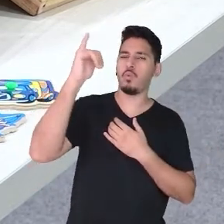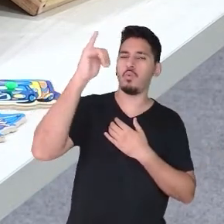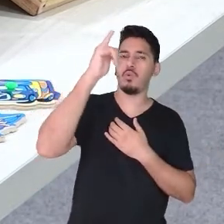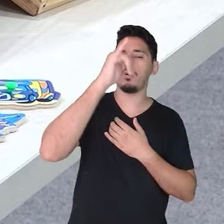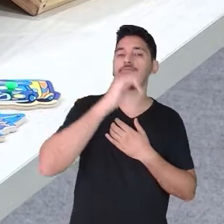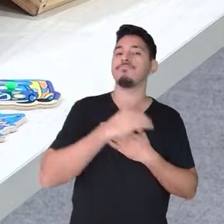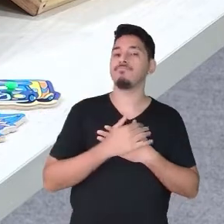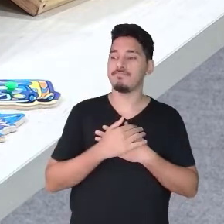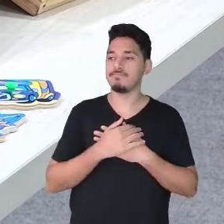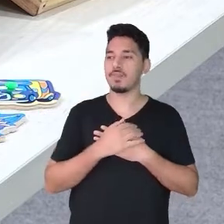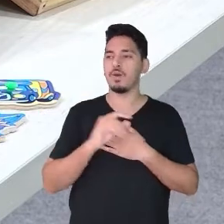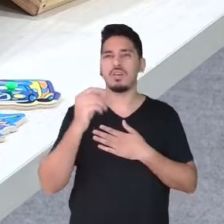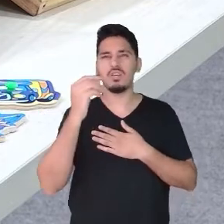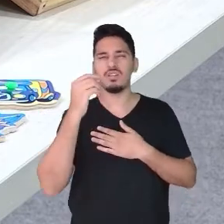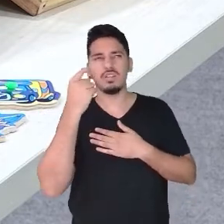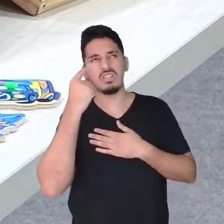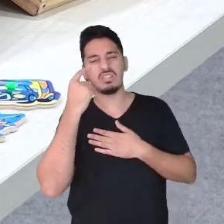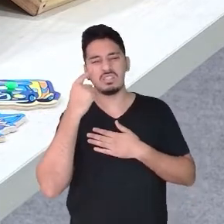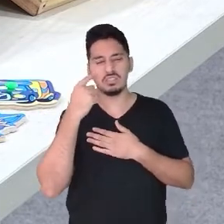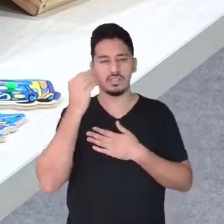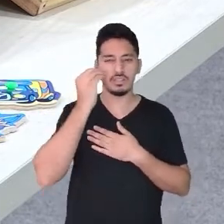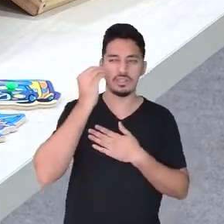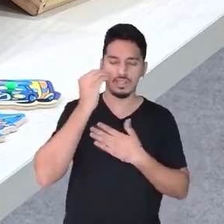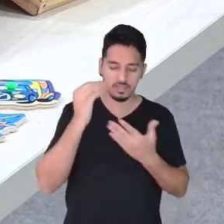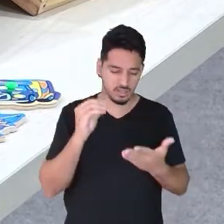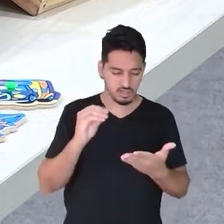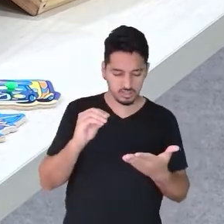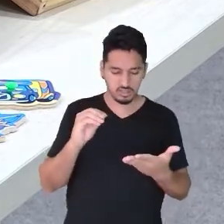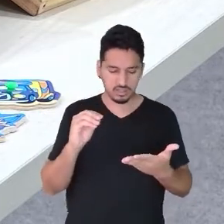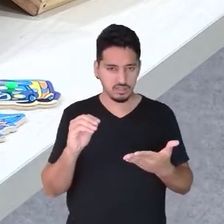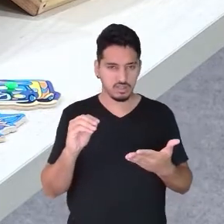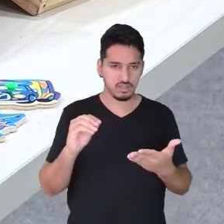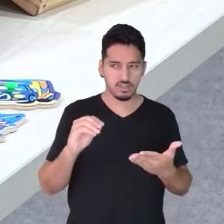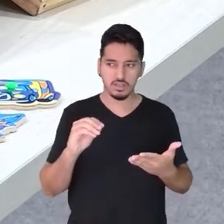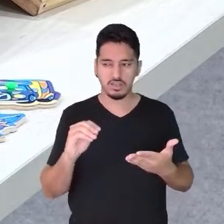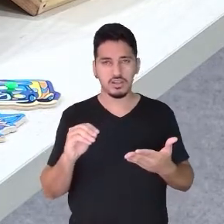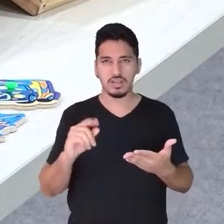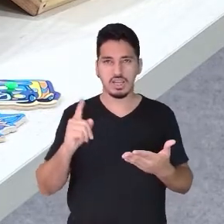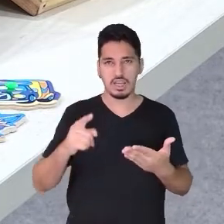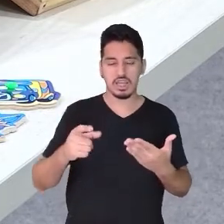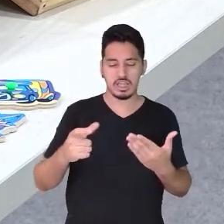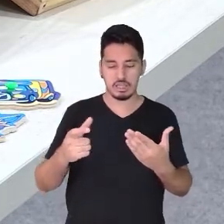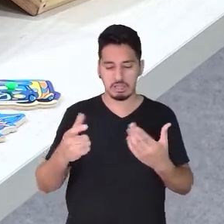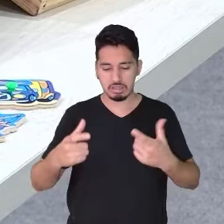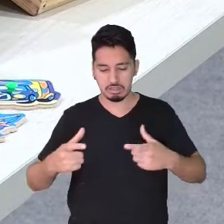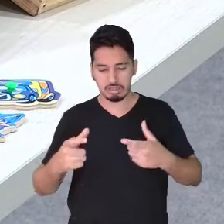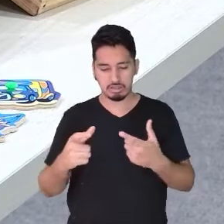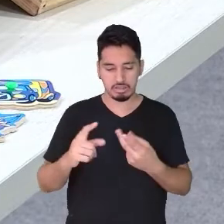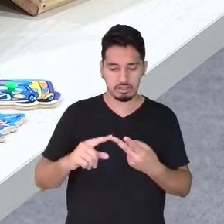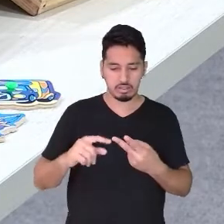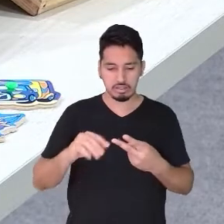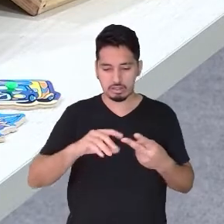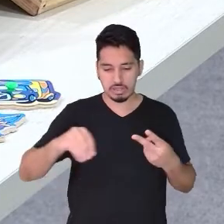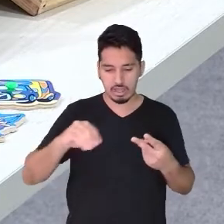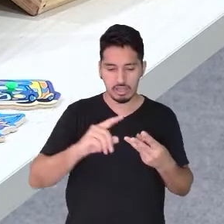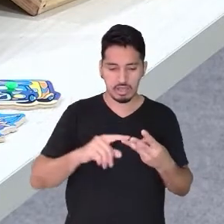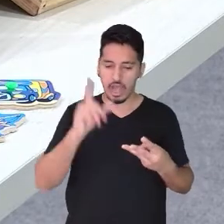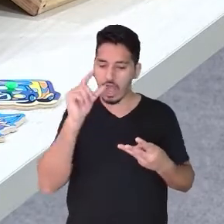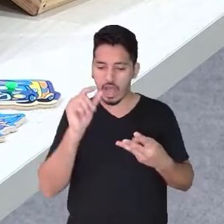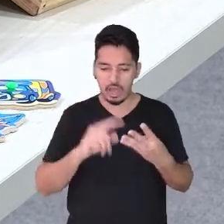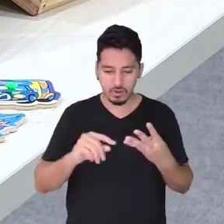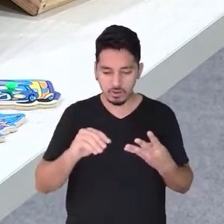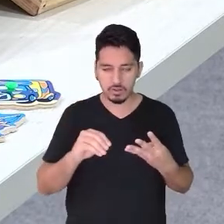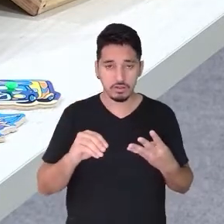ao invés dele ter 6 opções, 6, 7, 8, 9 opções, ele